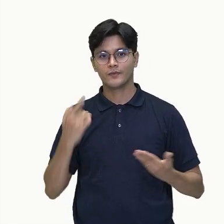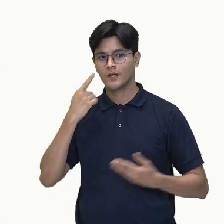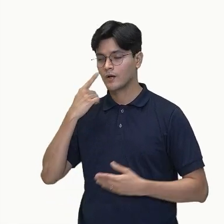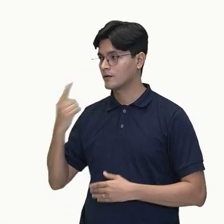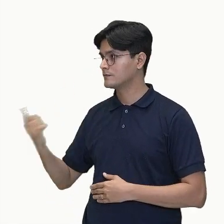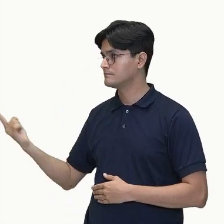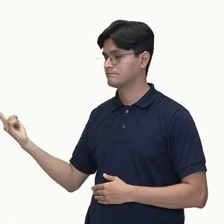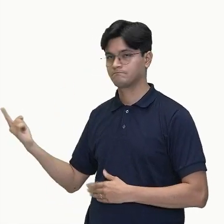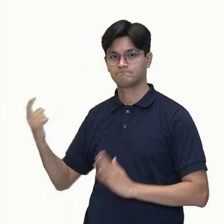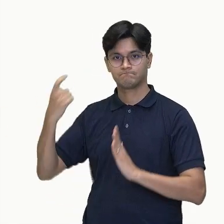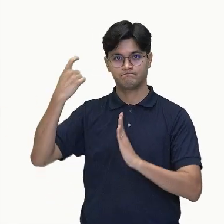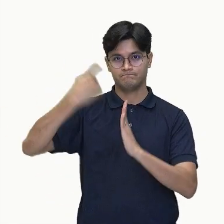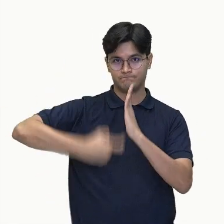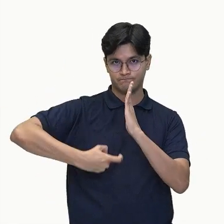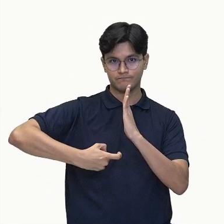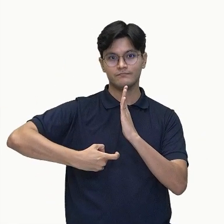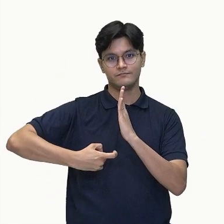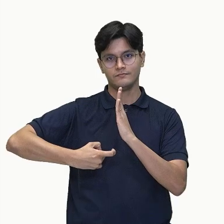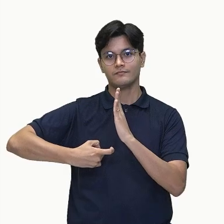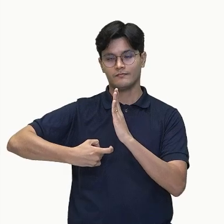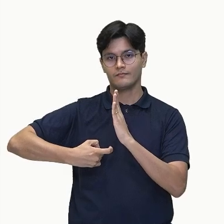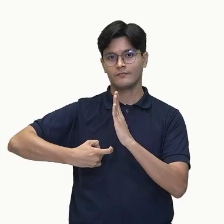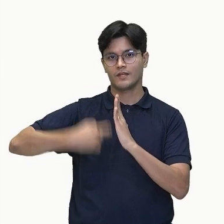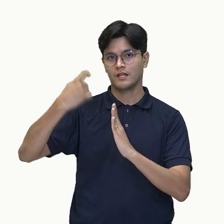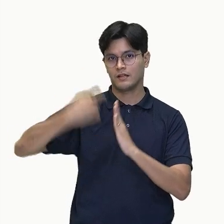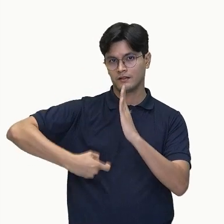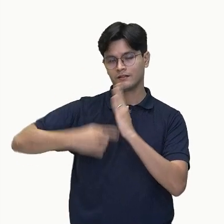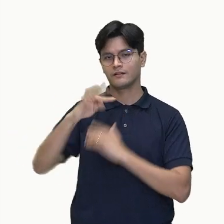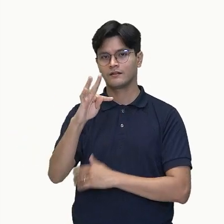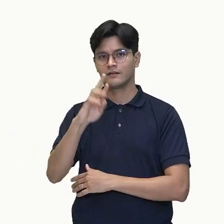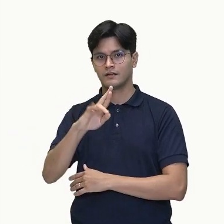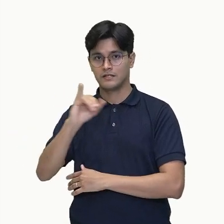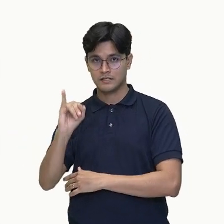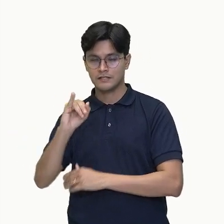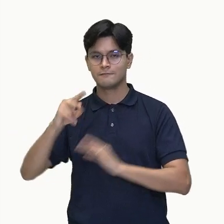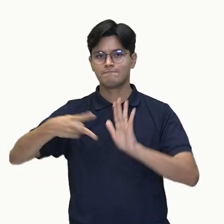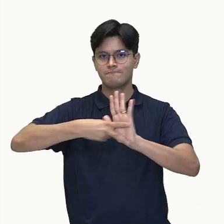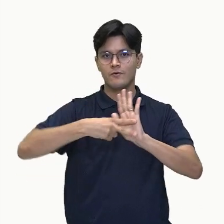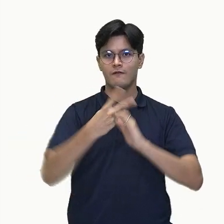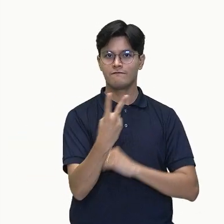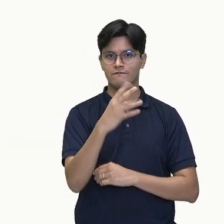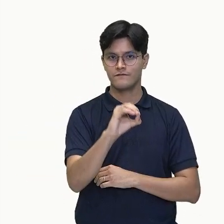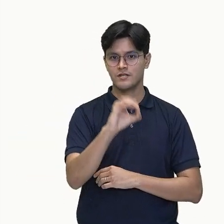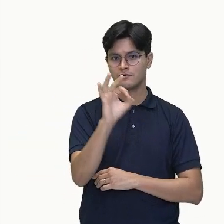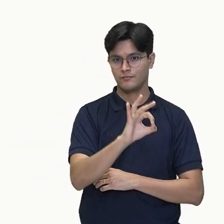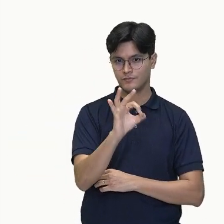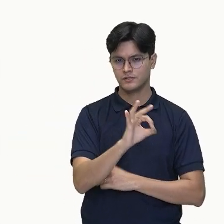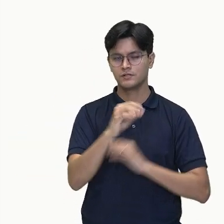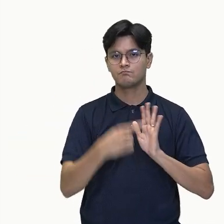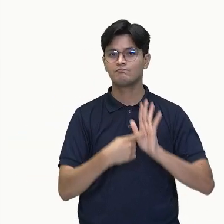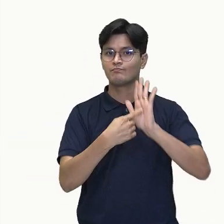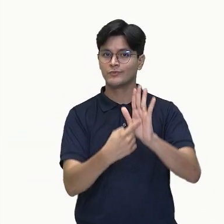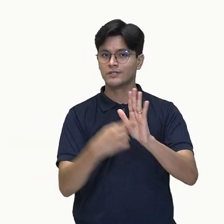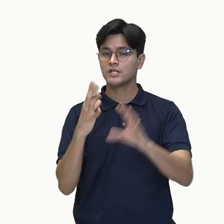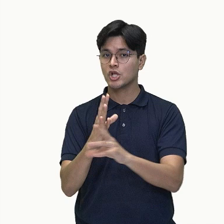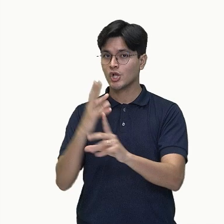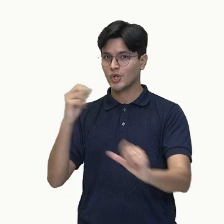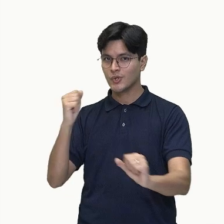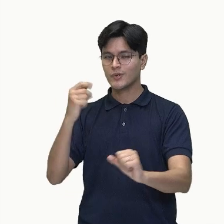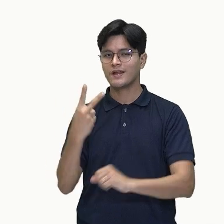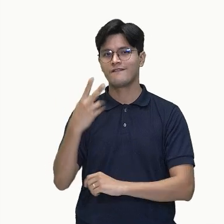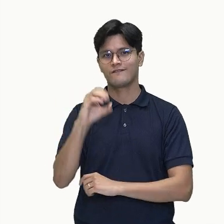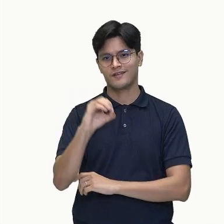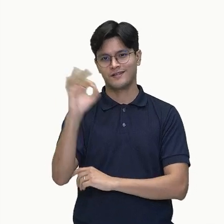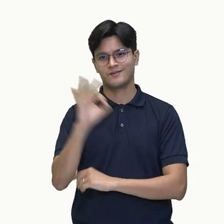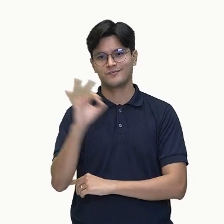a taxa de retorno do investimento é de 20%, indicando que o lucro foi de 20% sobre